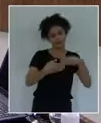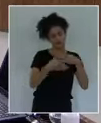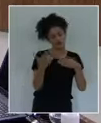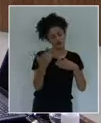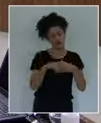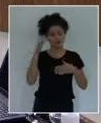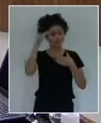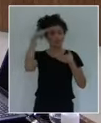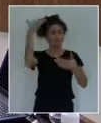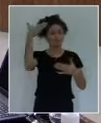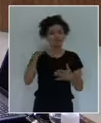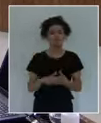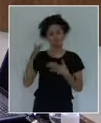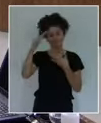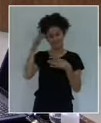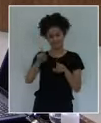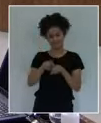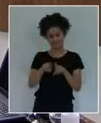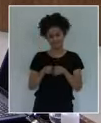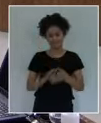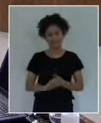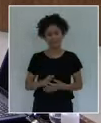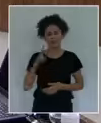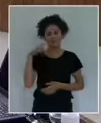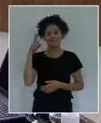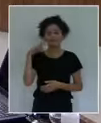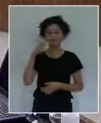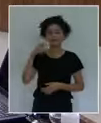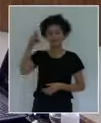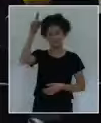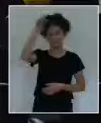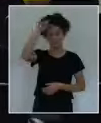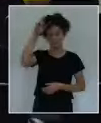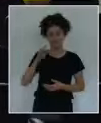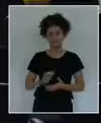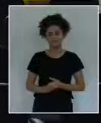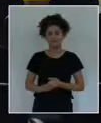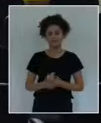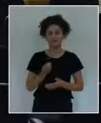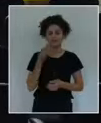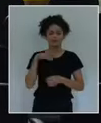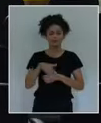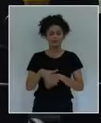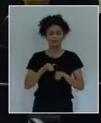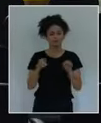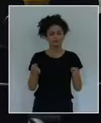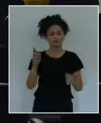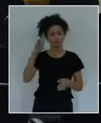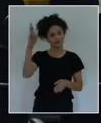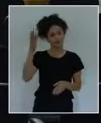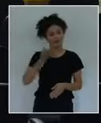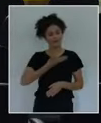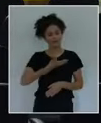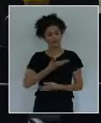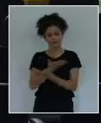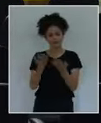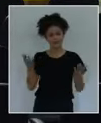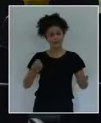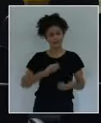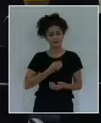você. Vereador Pessato. Vereador Pessato. Boa noite à mesa, nobres colegas. Por presente, boa